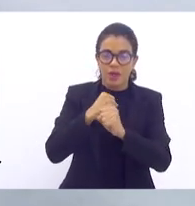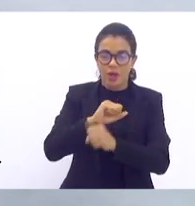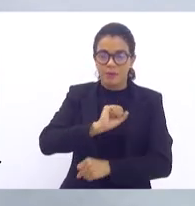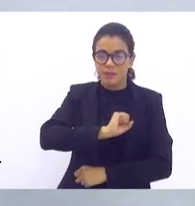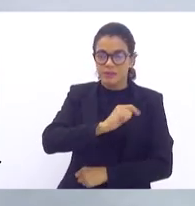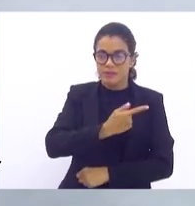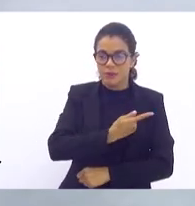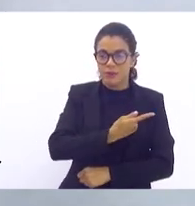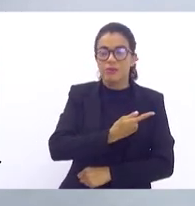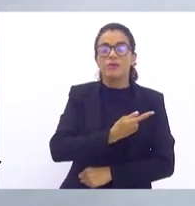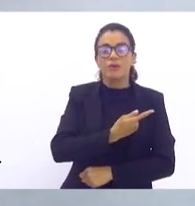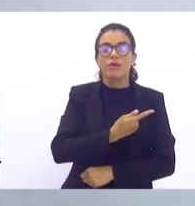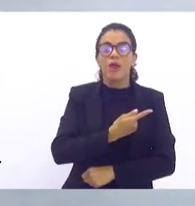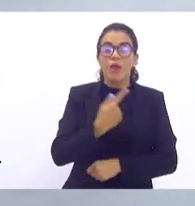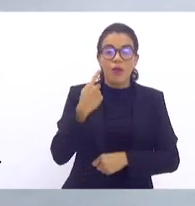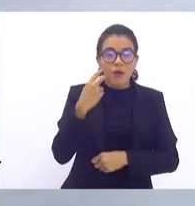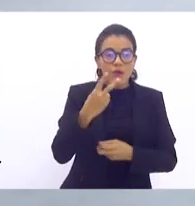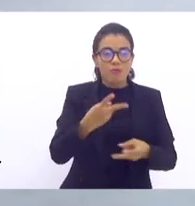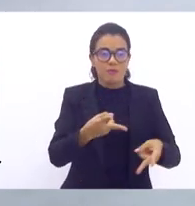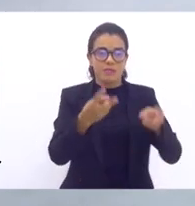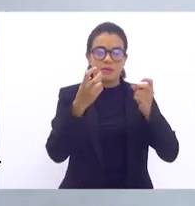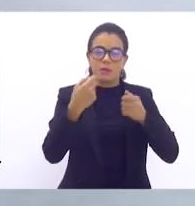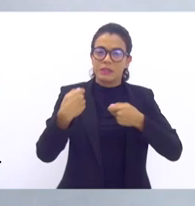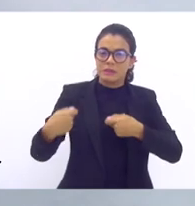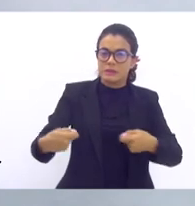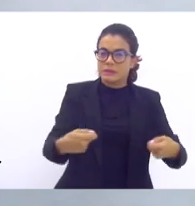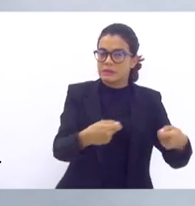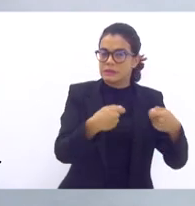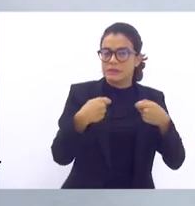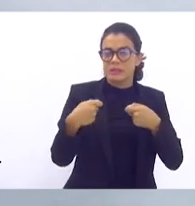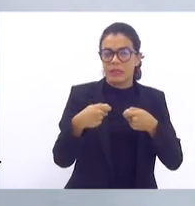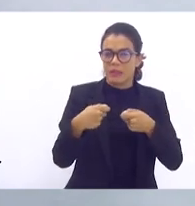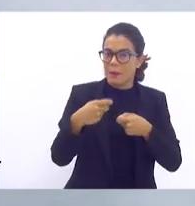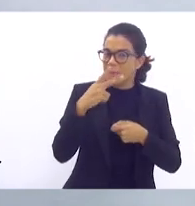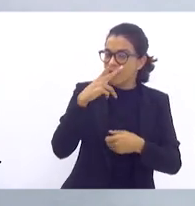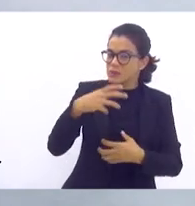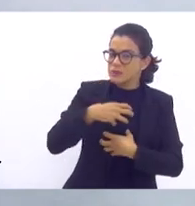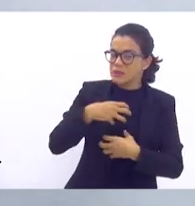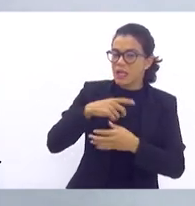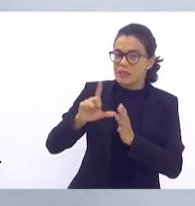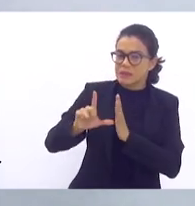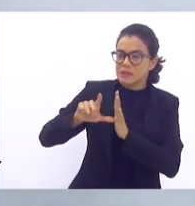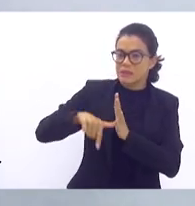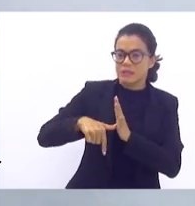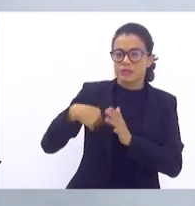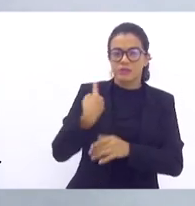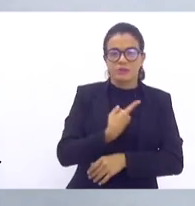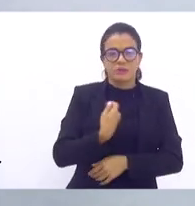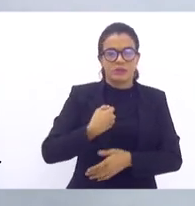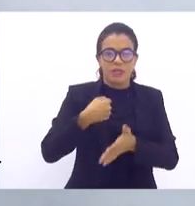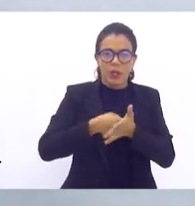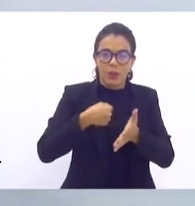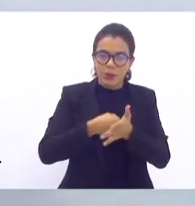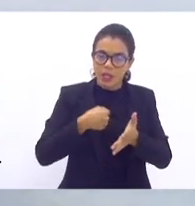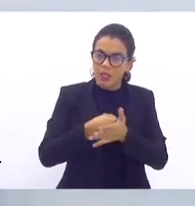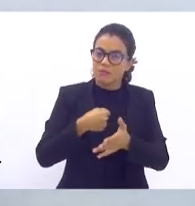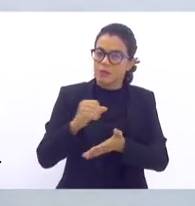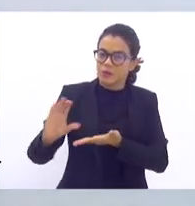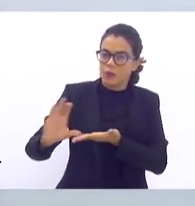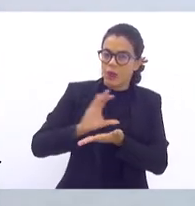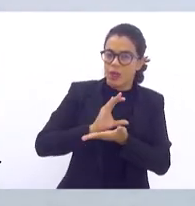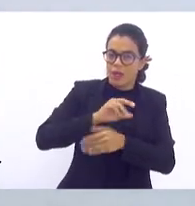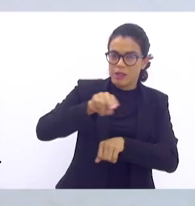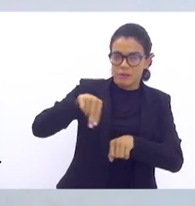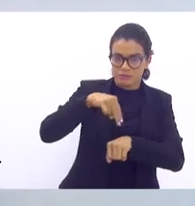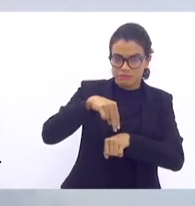eu vejo com a necessidade que tá muito atrasada lá que a gente precisa lutar por esse orçamento da União Muito